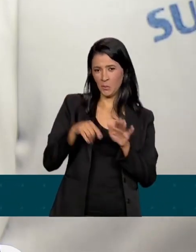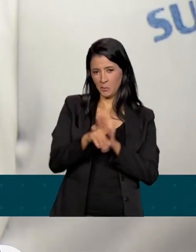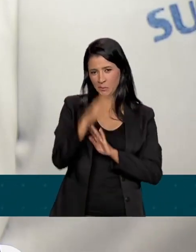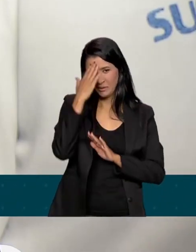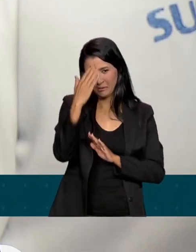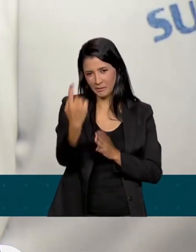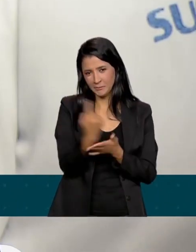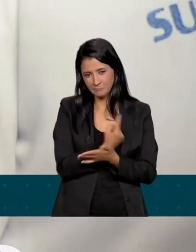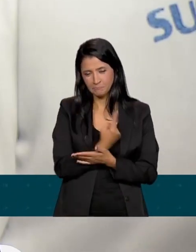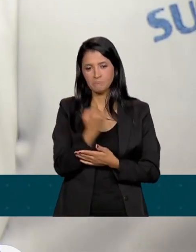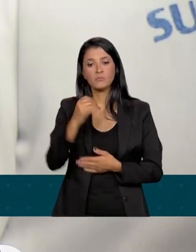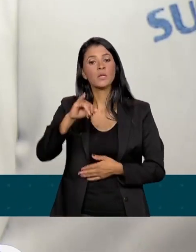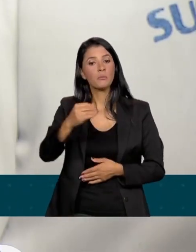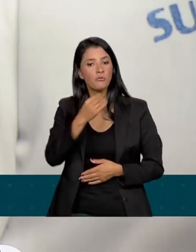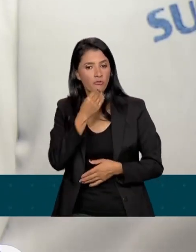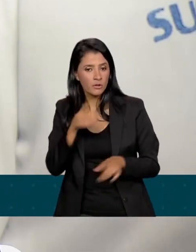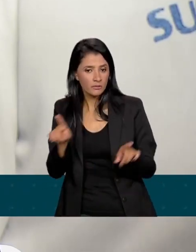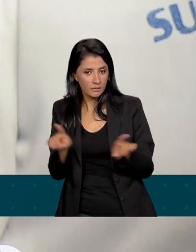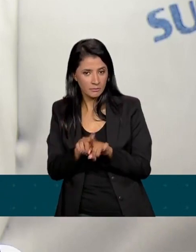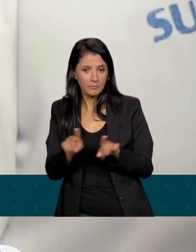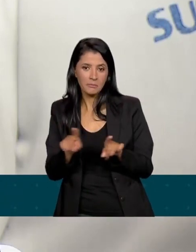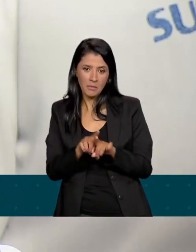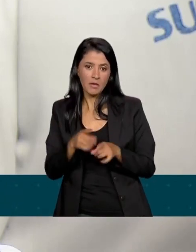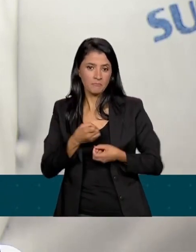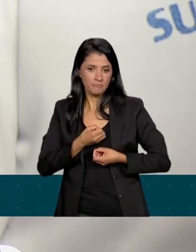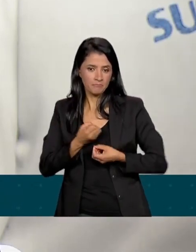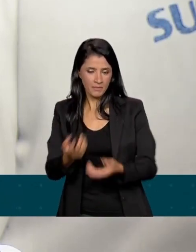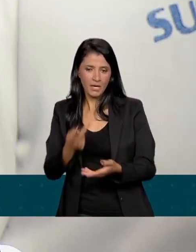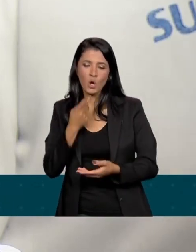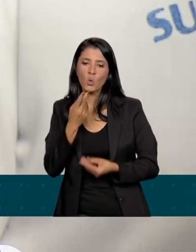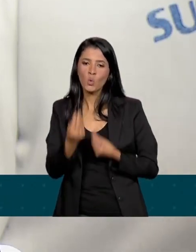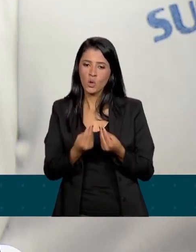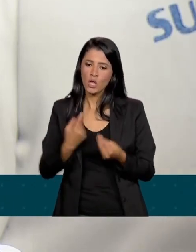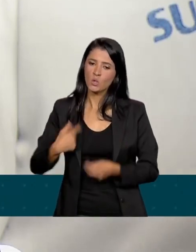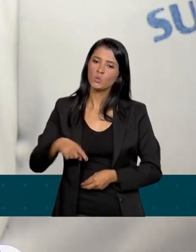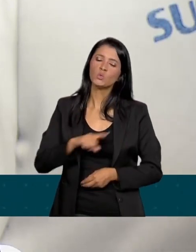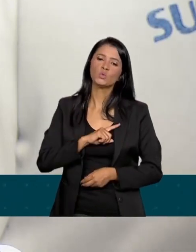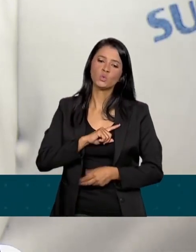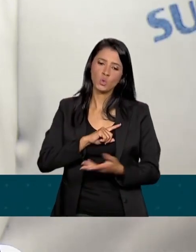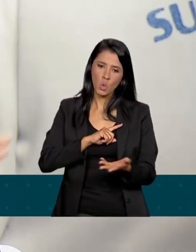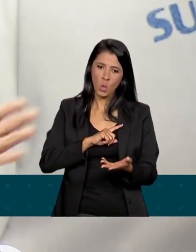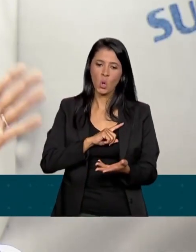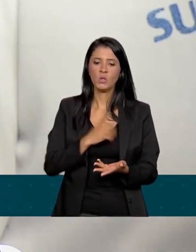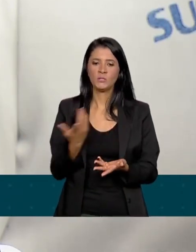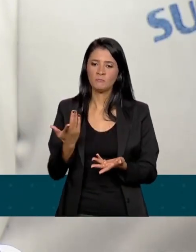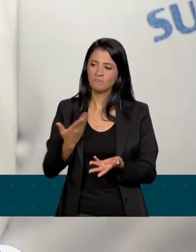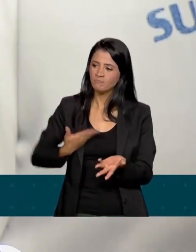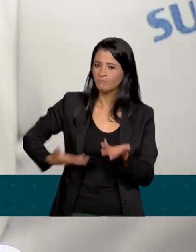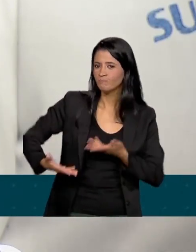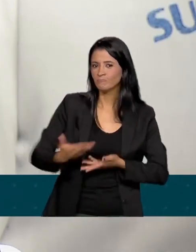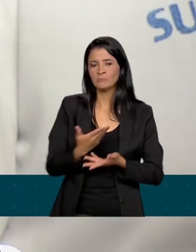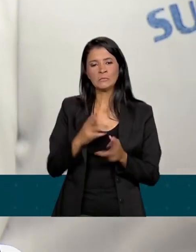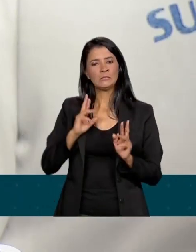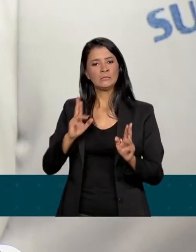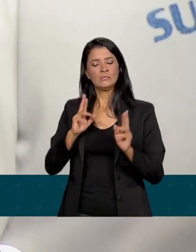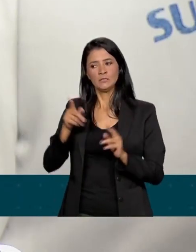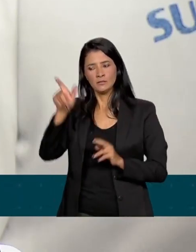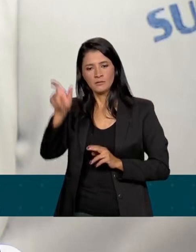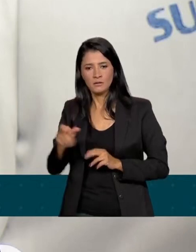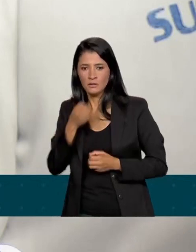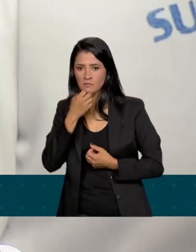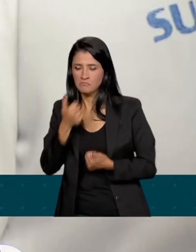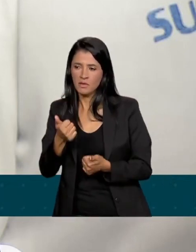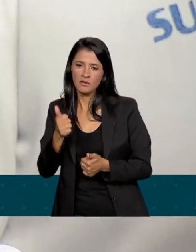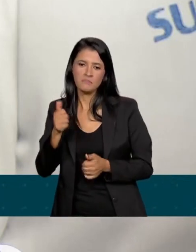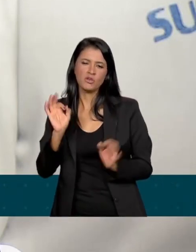pergunta e aproveito aqui para também manifestar nossa corrente que ele esteja bem, mas está bem